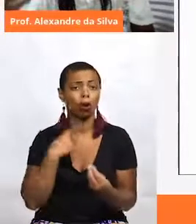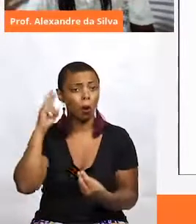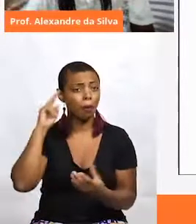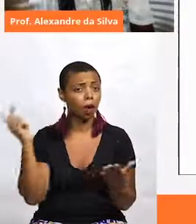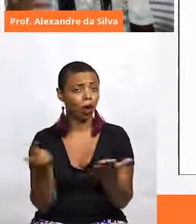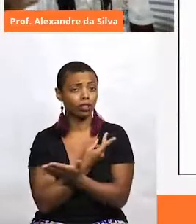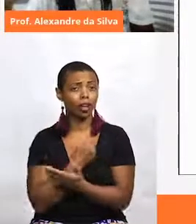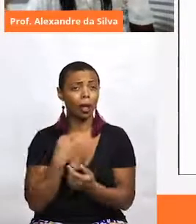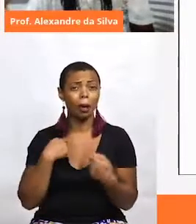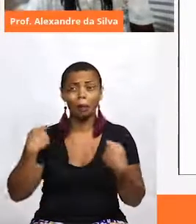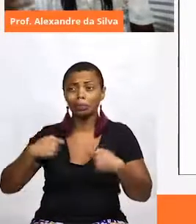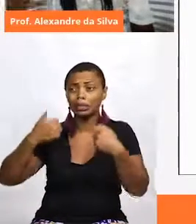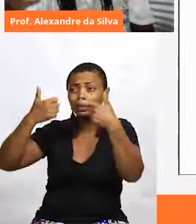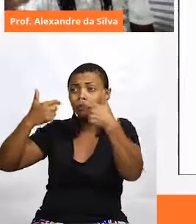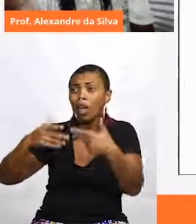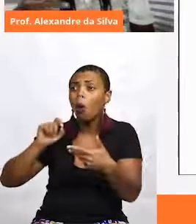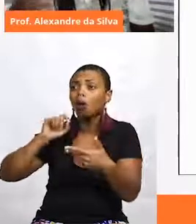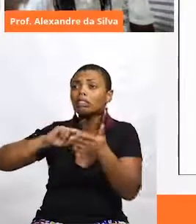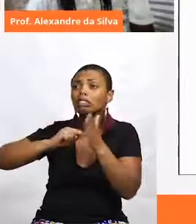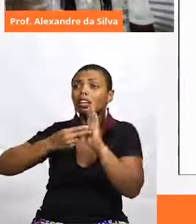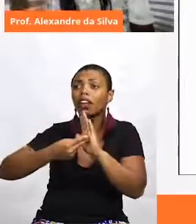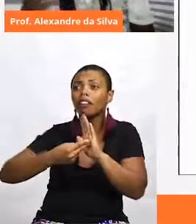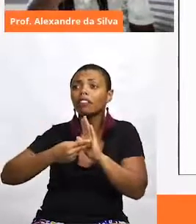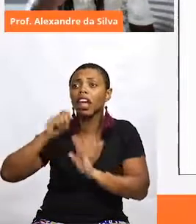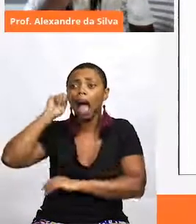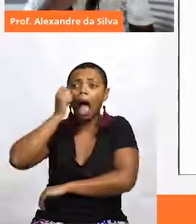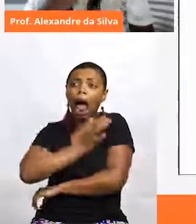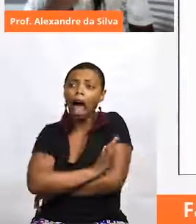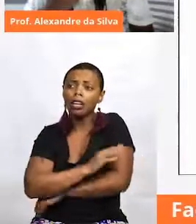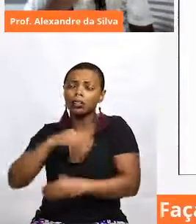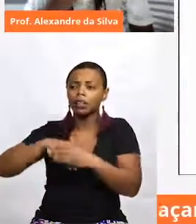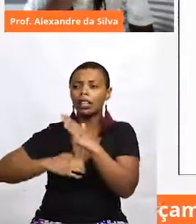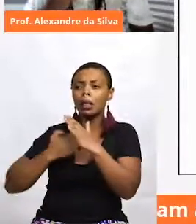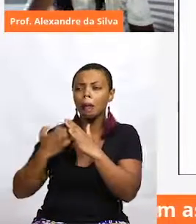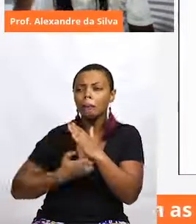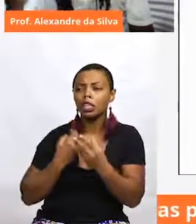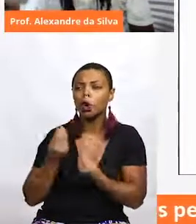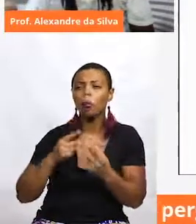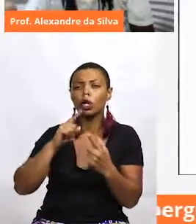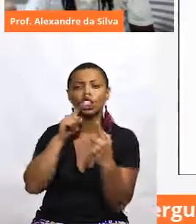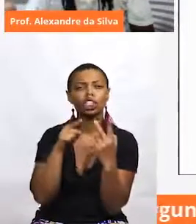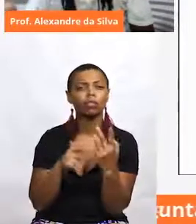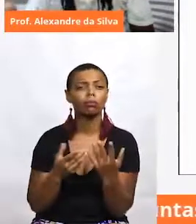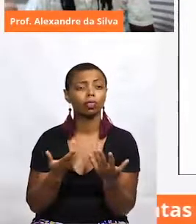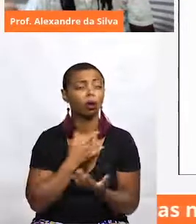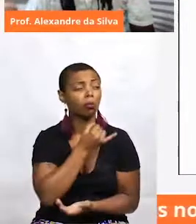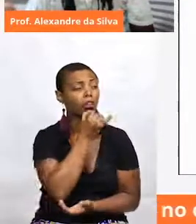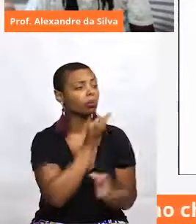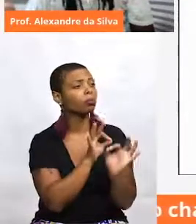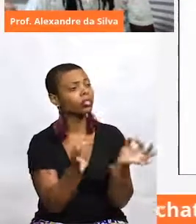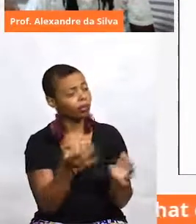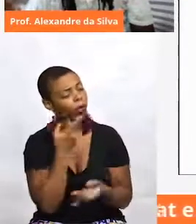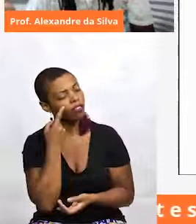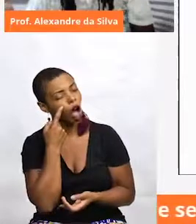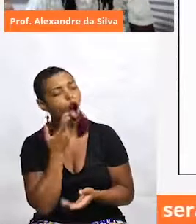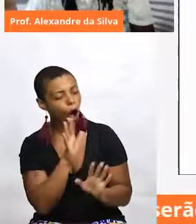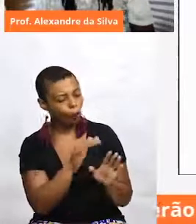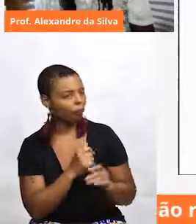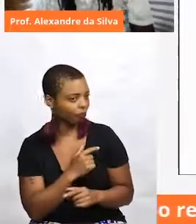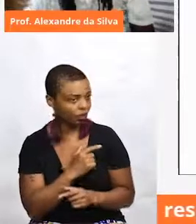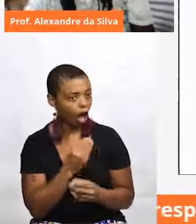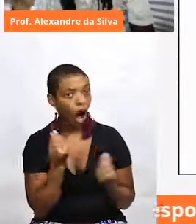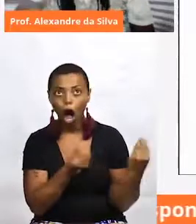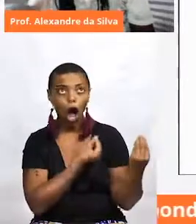explicar o que era o racismo institucional, né, ou formas do racismo, e eu dei um exemplo muito simples. Eu falei, olha, é